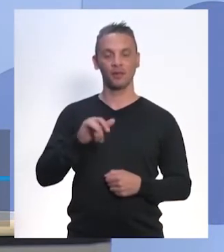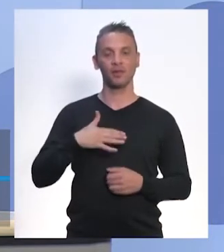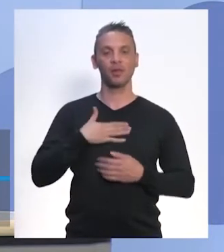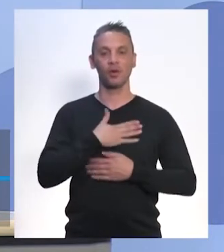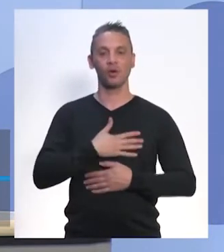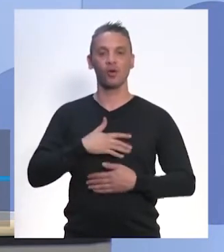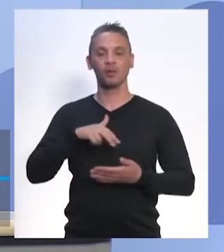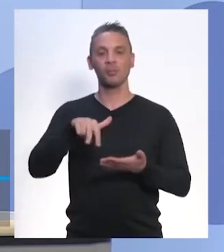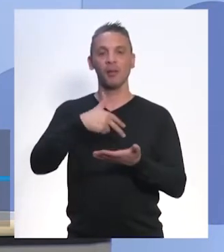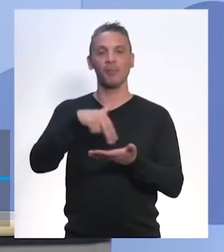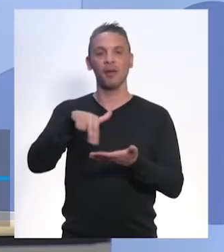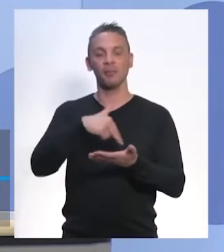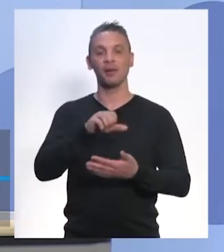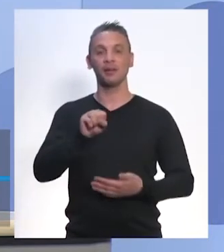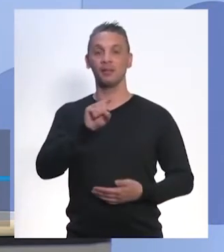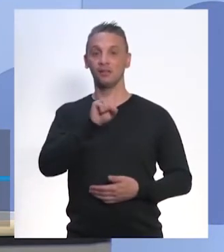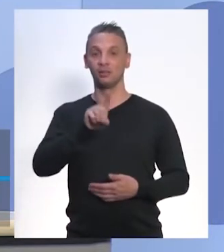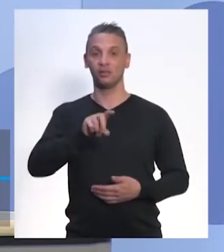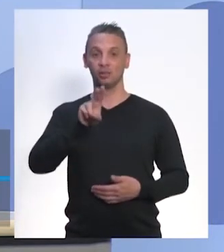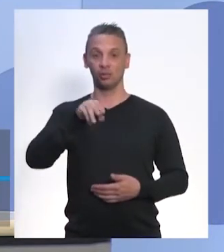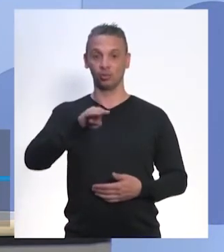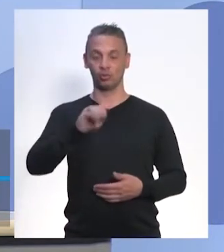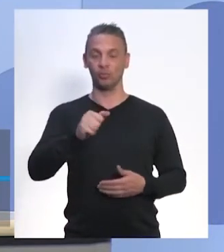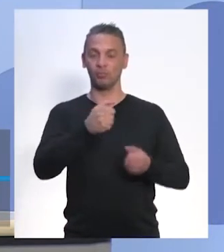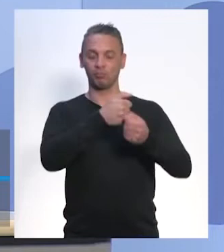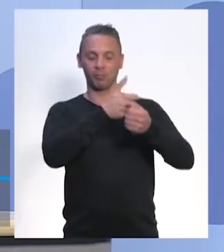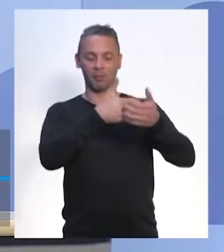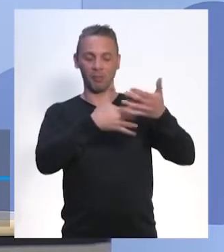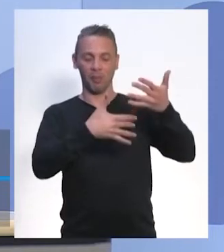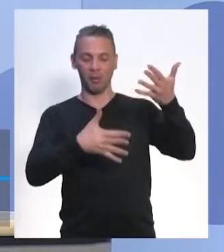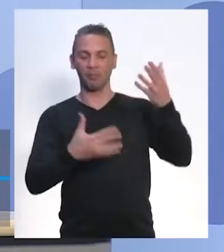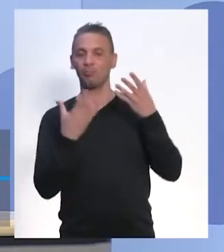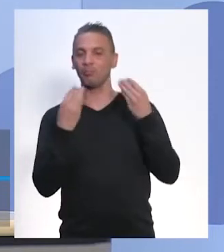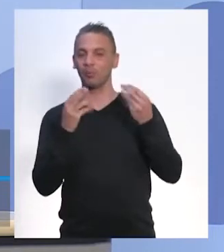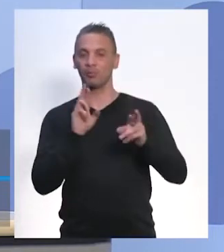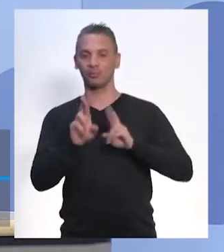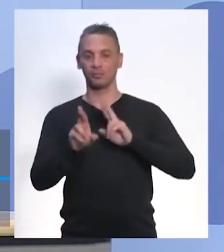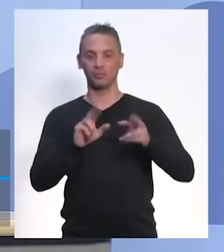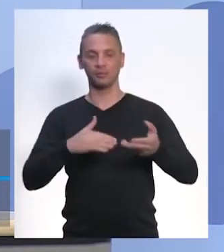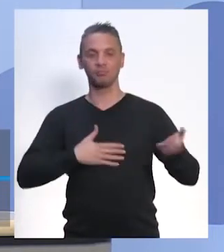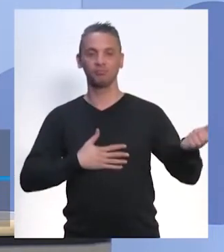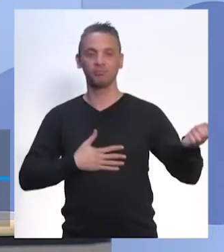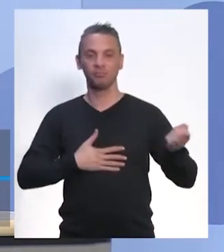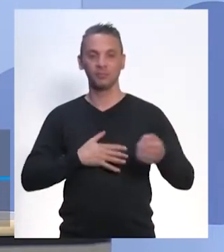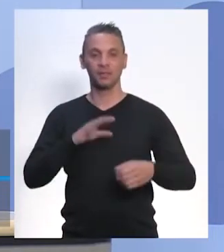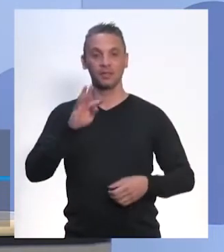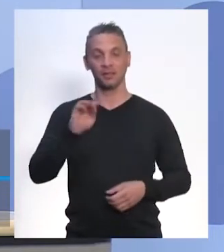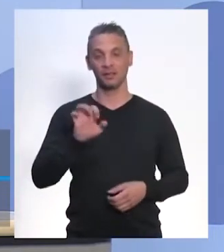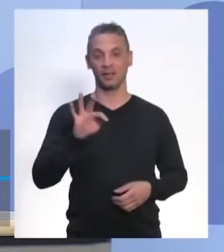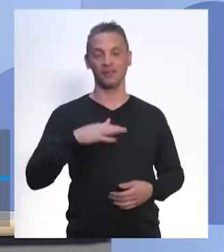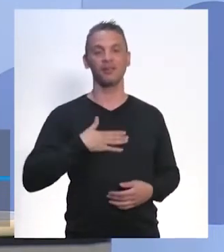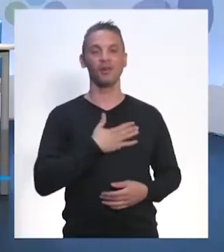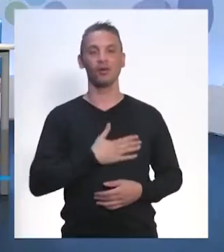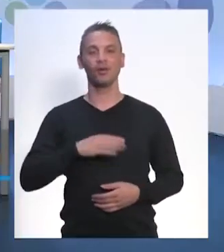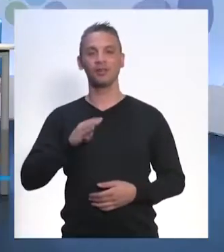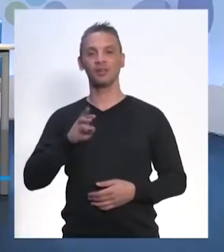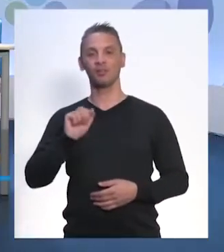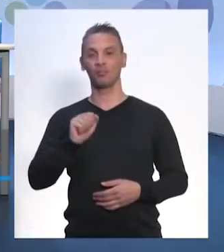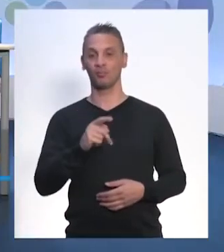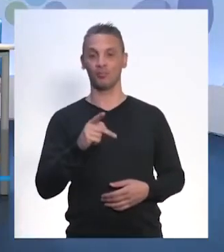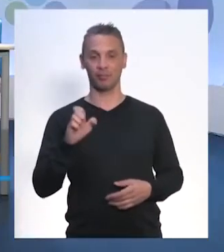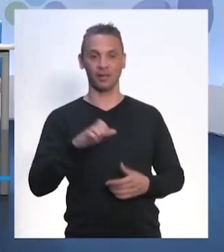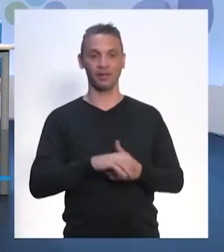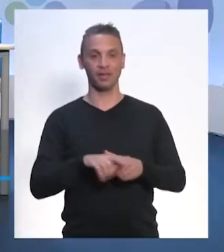Nossa, a gente tem muita coisa. É uma turma muito, muito dançante. Tef, gosto de break. Walter,